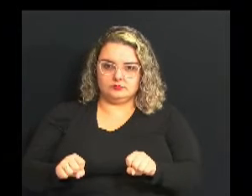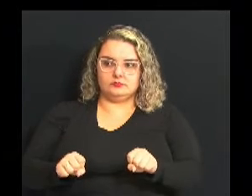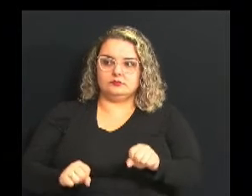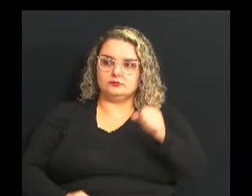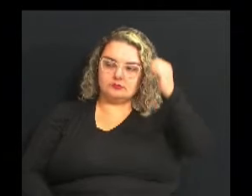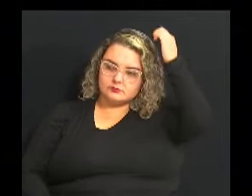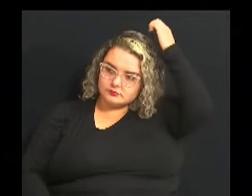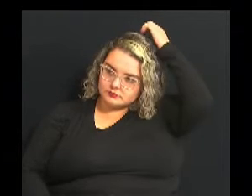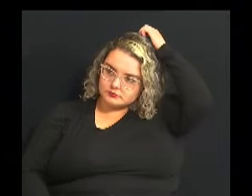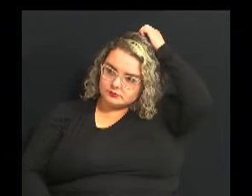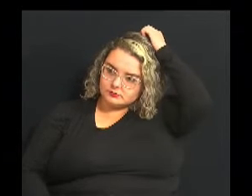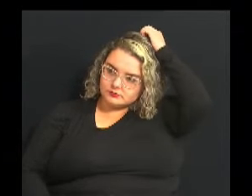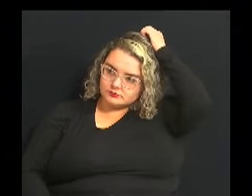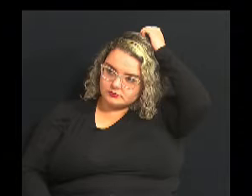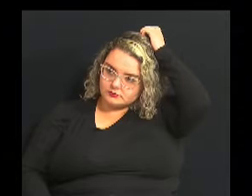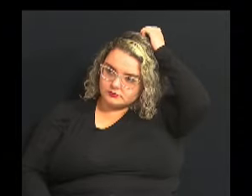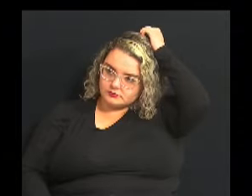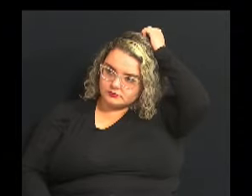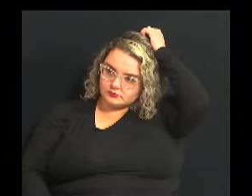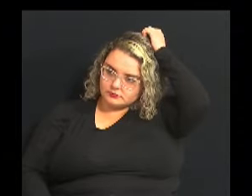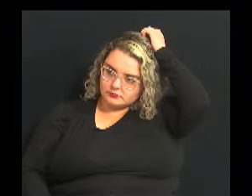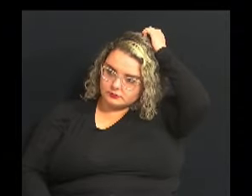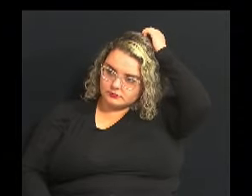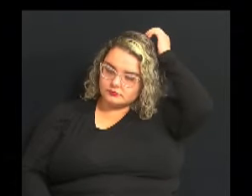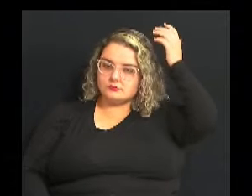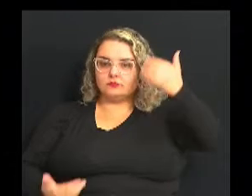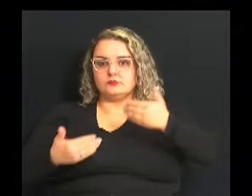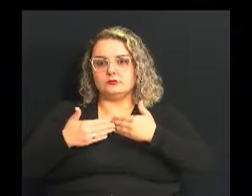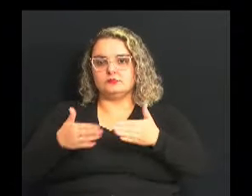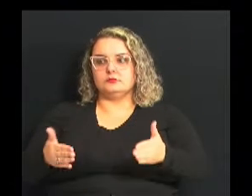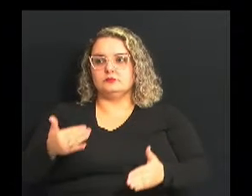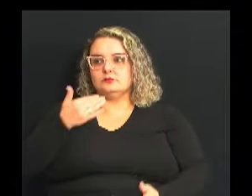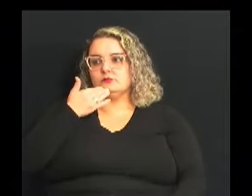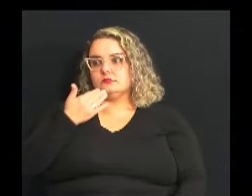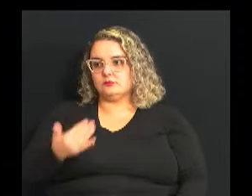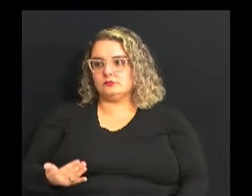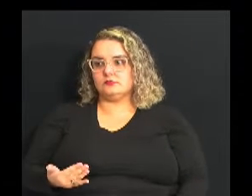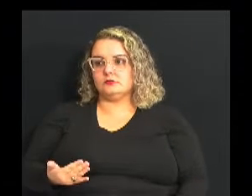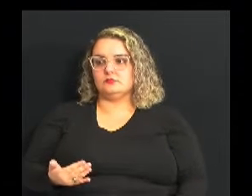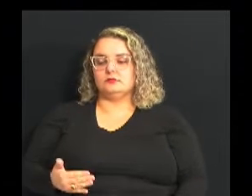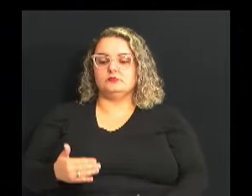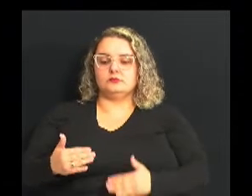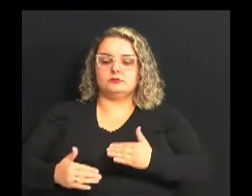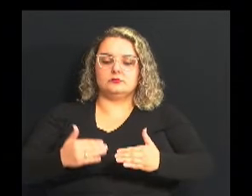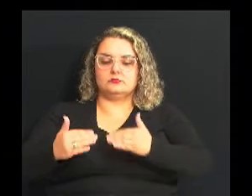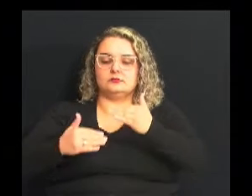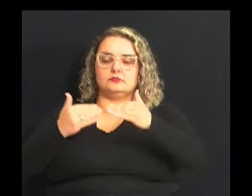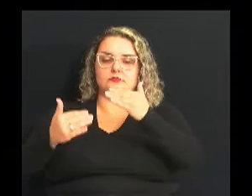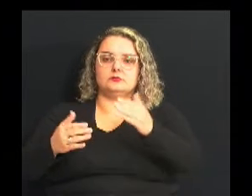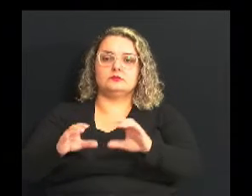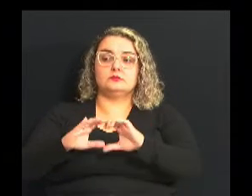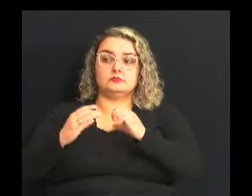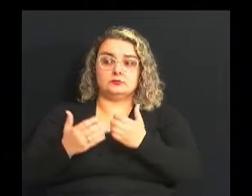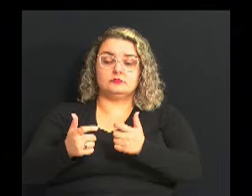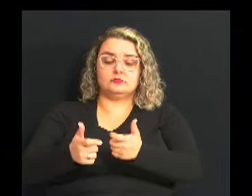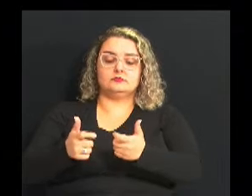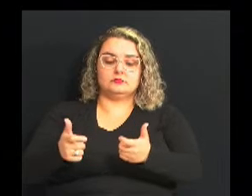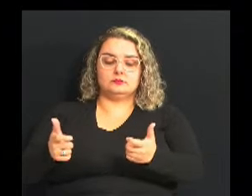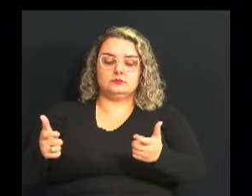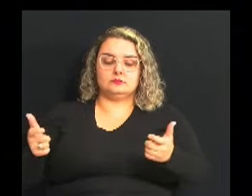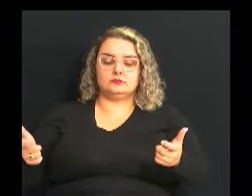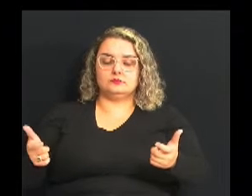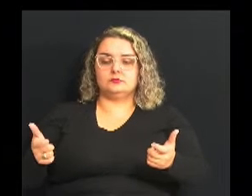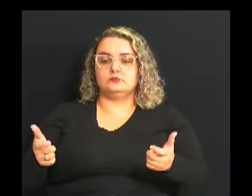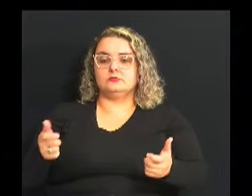para abertura de chamados, né? Só que com esse desenvolvimento da comunidade foi crescendo e a gente usa